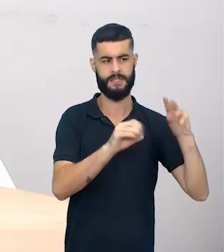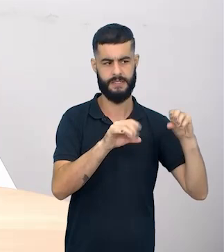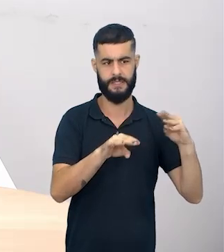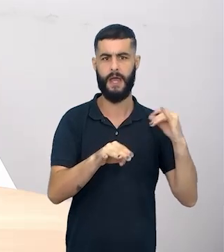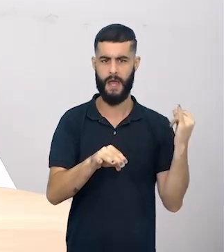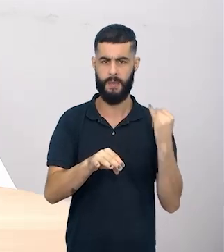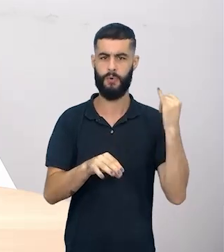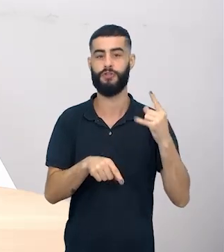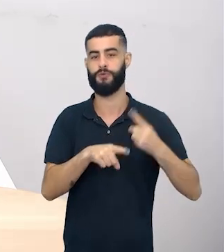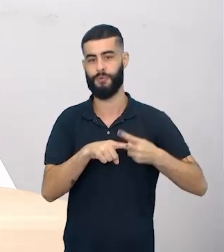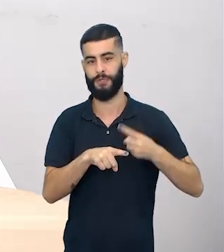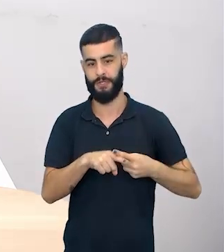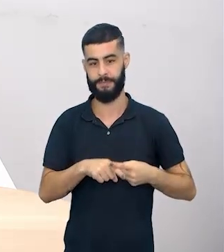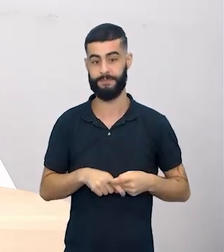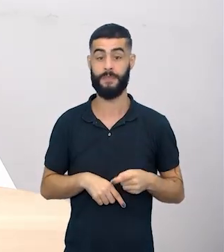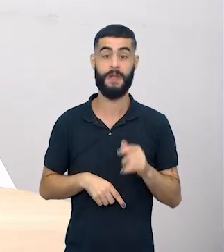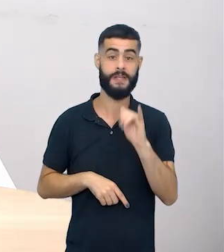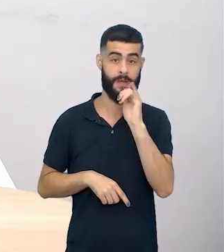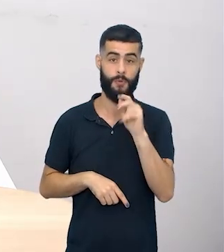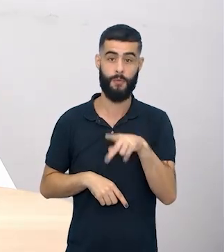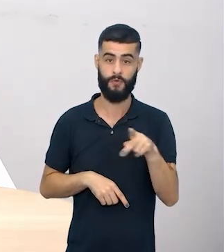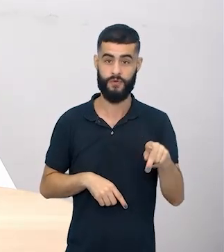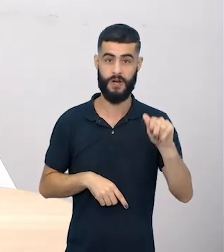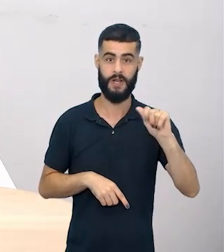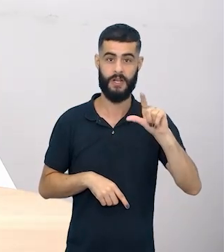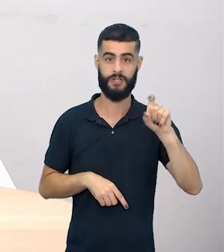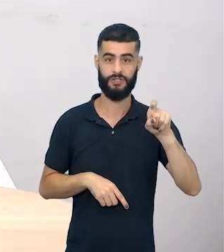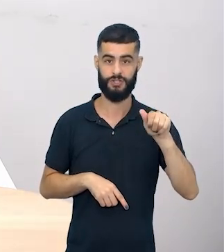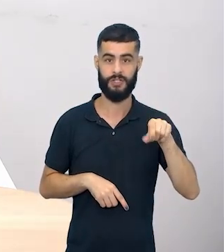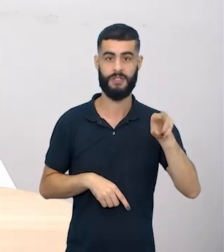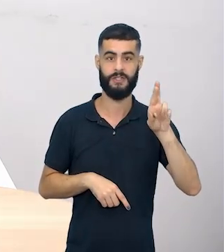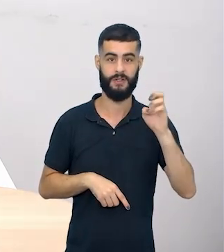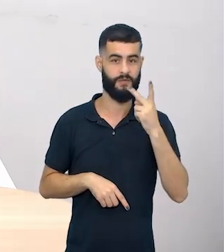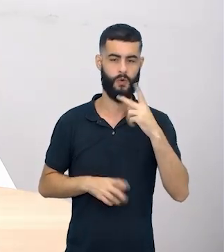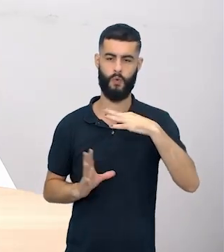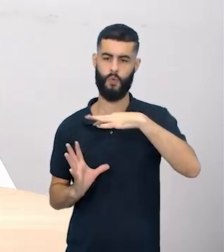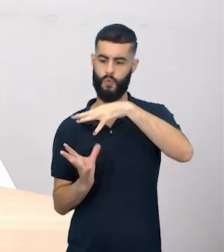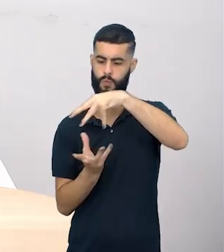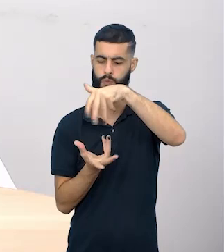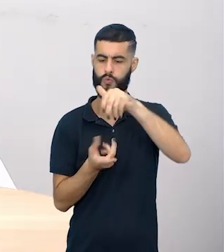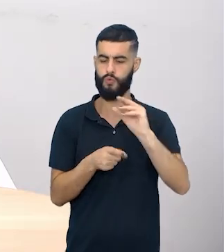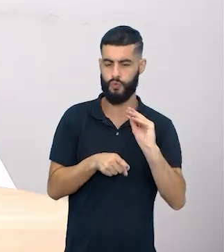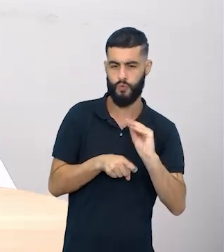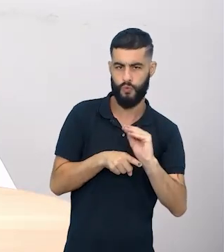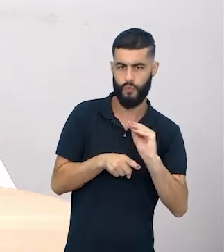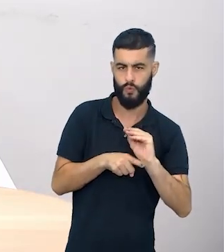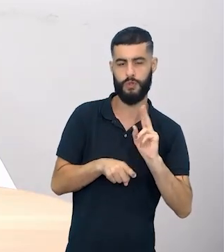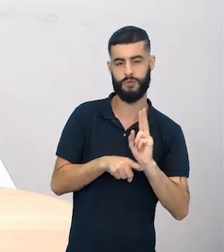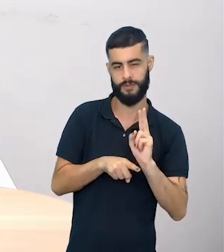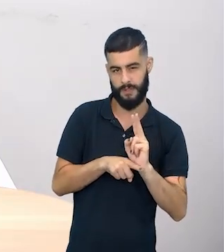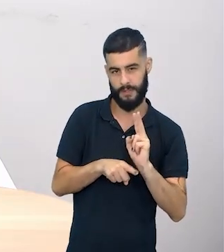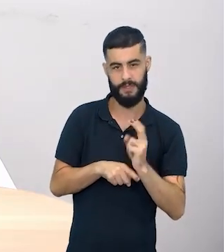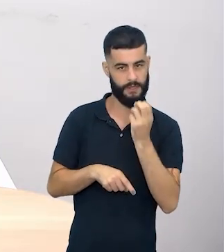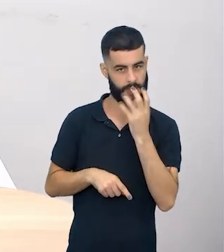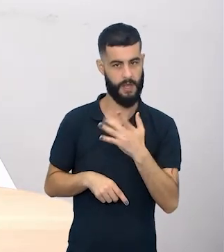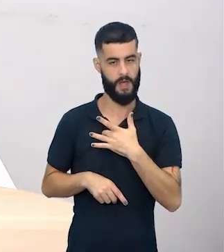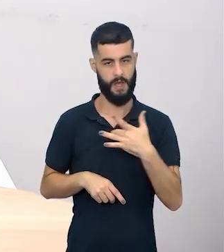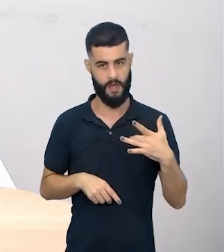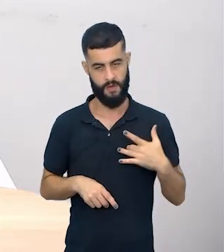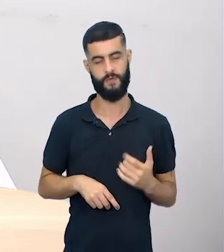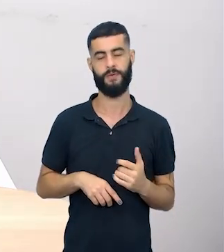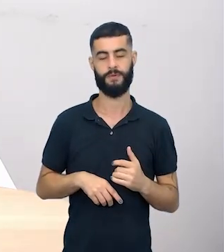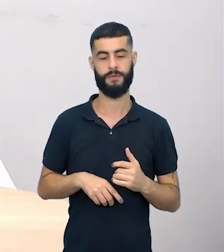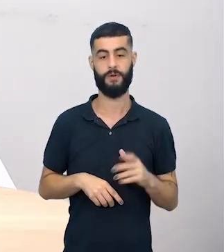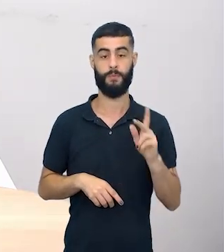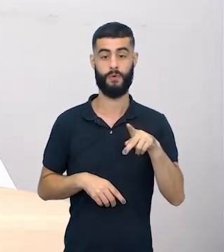professor Alexandre, que respondeu para a sustentabilidade, um planeta mais sustentável. Para o professor Pedro, a